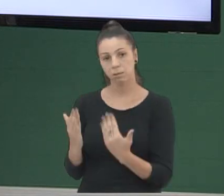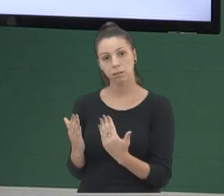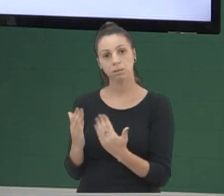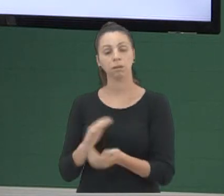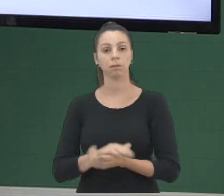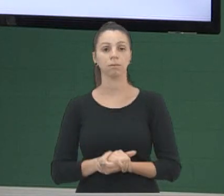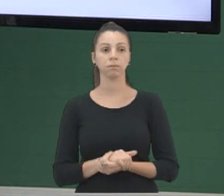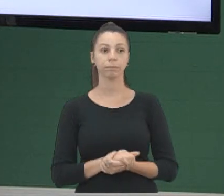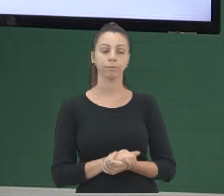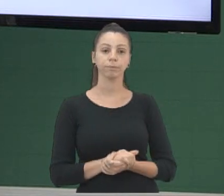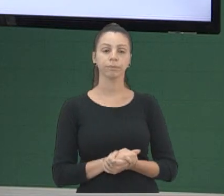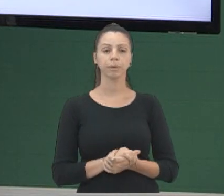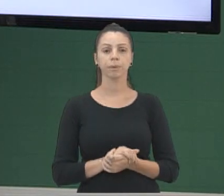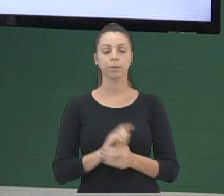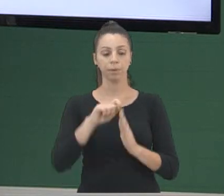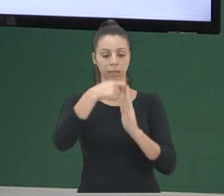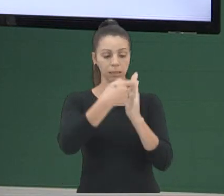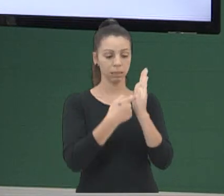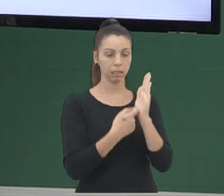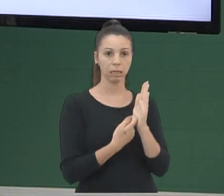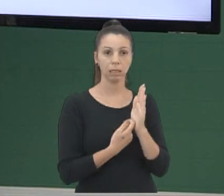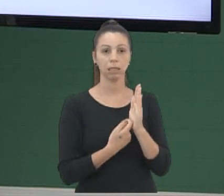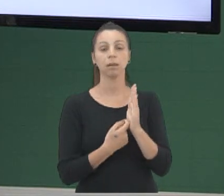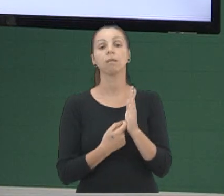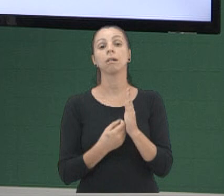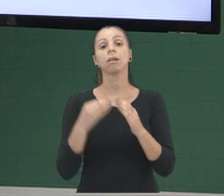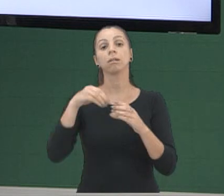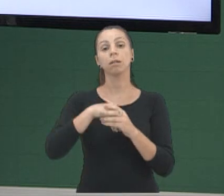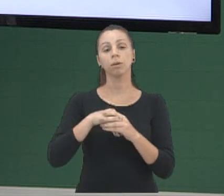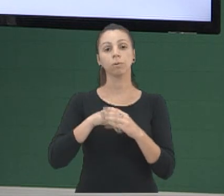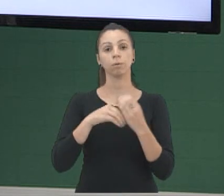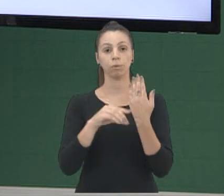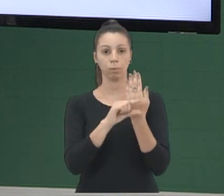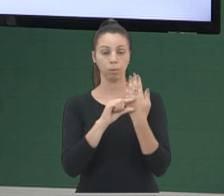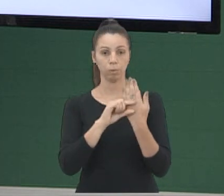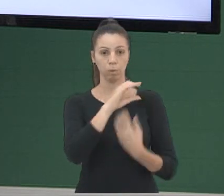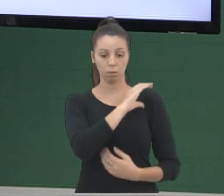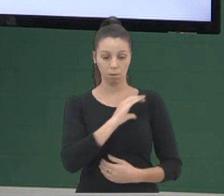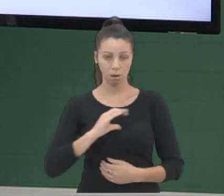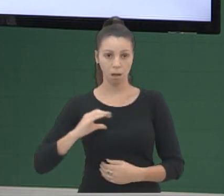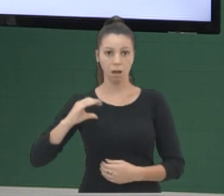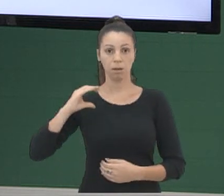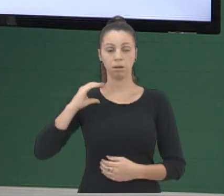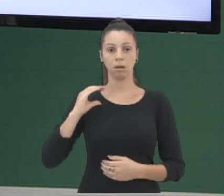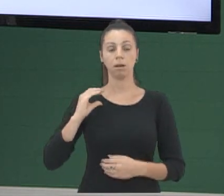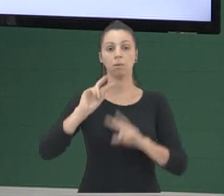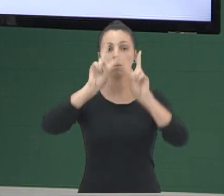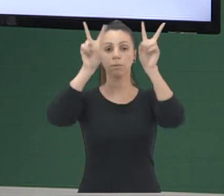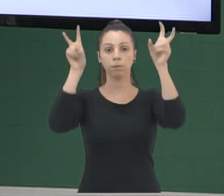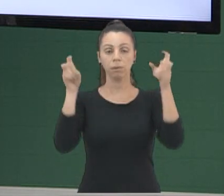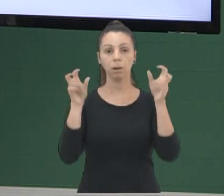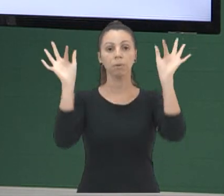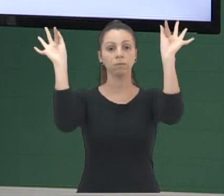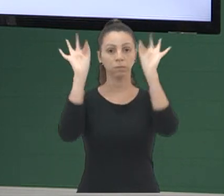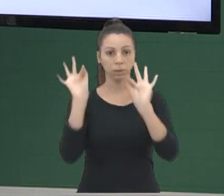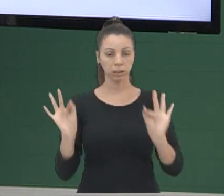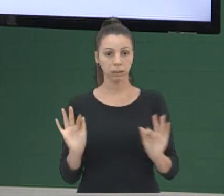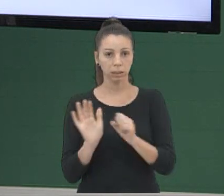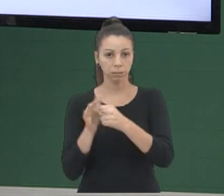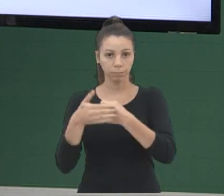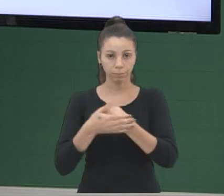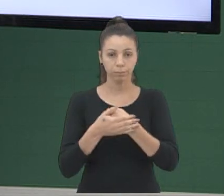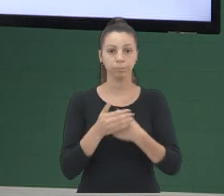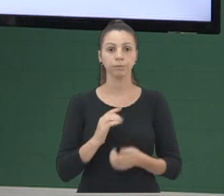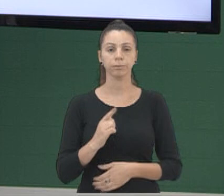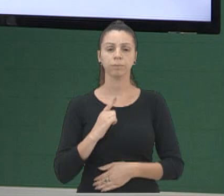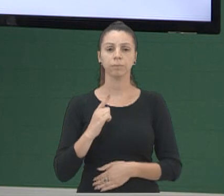certo? Esse texto, ele está no livro da Clarice, com o mesmo nome, Felicidade Clandestina, certo? Aqui a